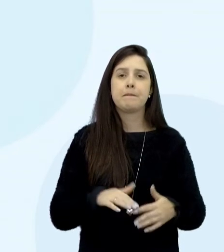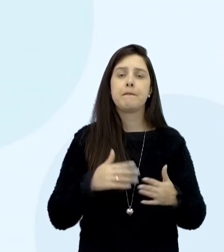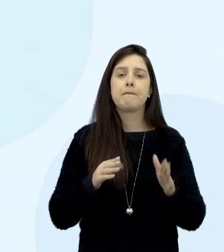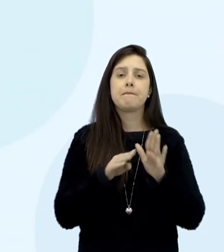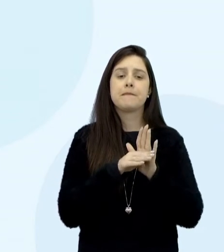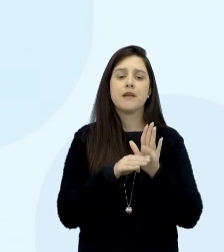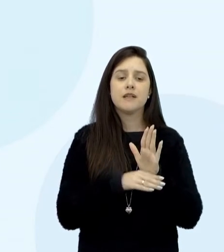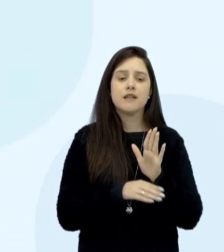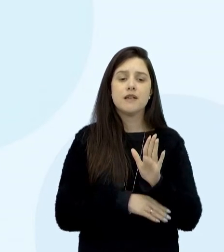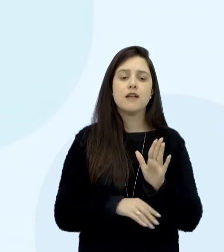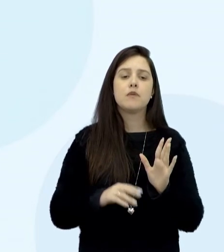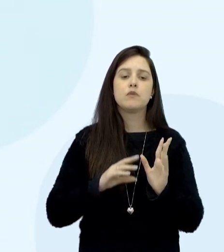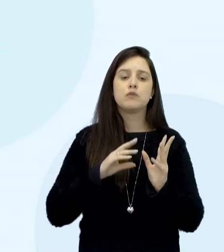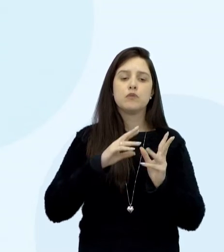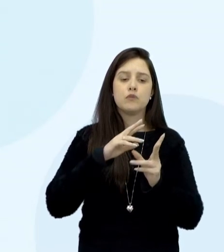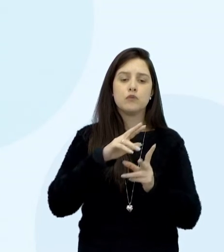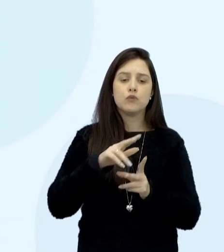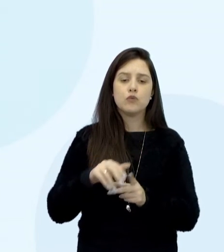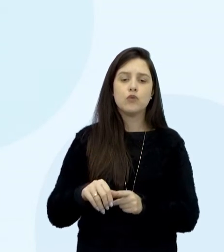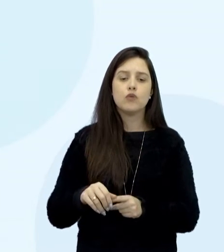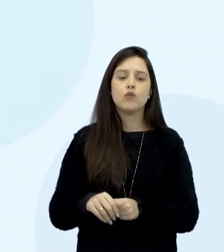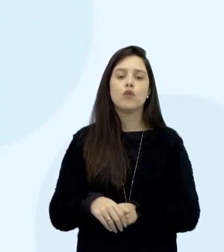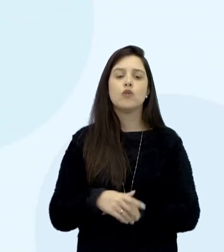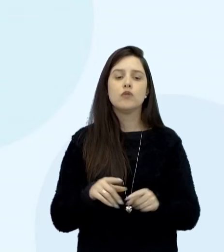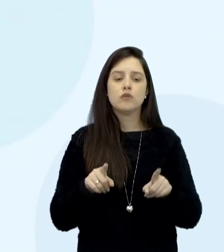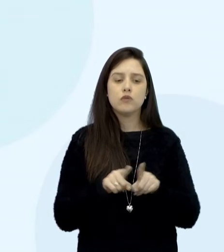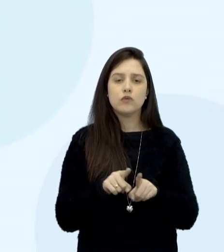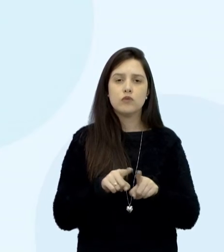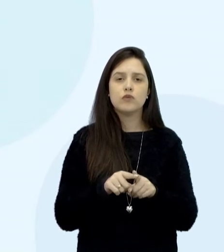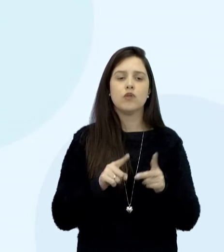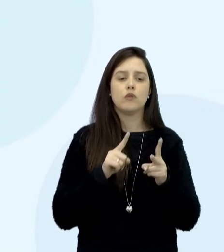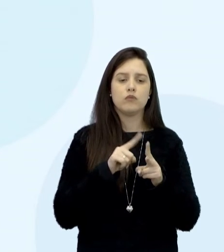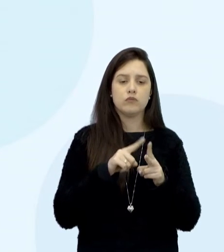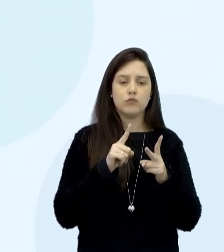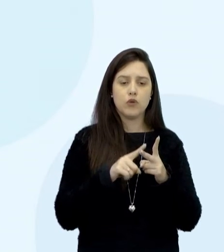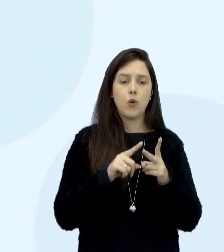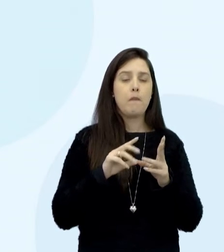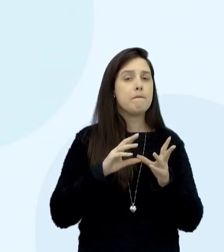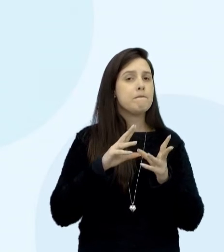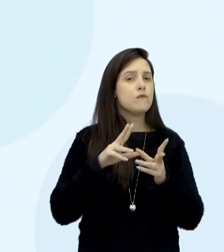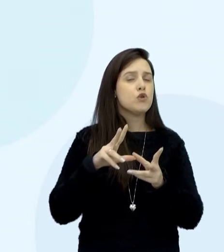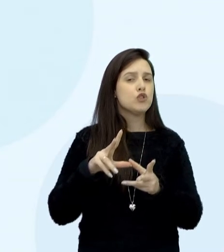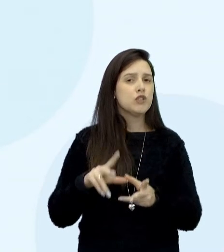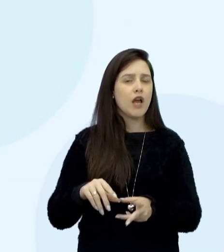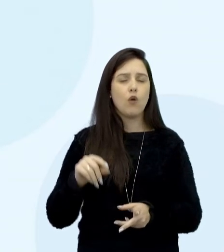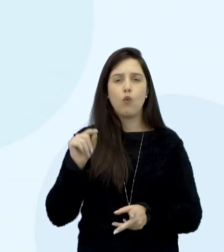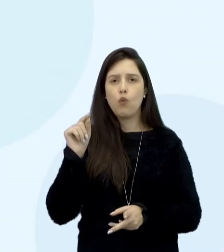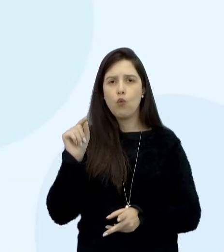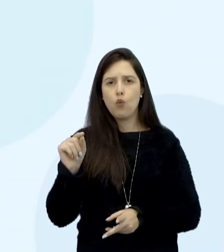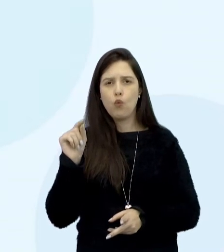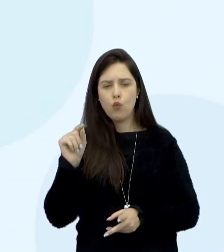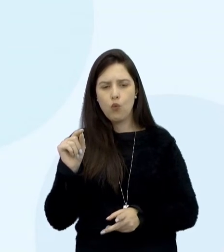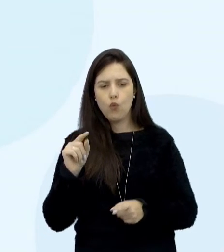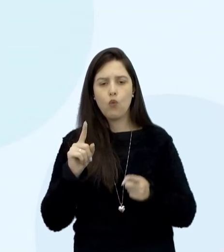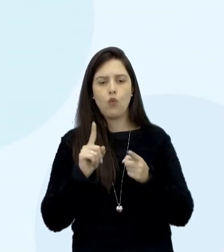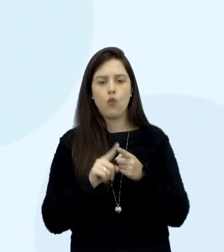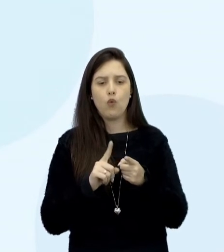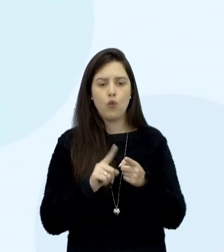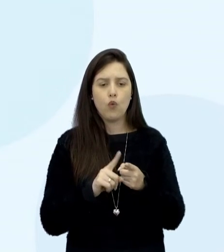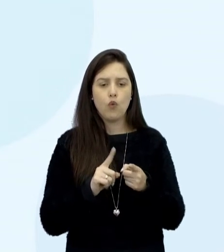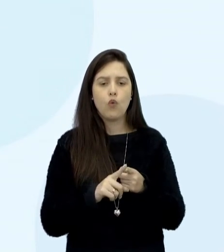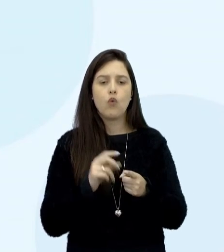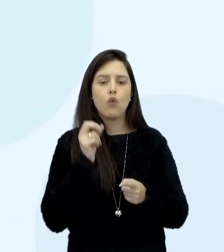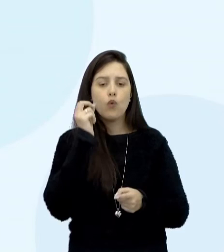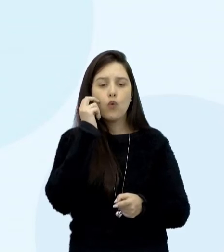patrimônio cultural aqui, né, nacional. E nós temos também o patrimônio mundial, que é o patrimônio cultural e material da